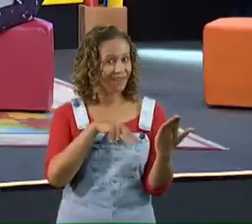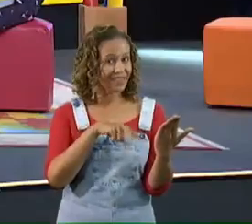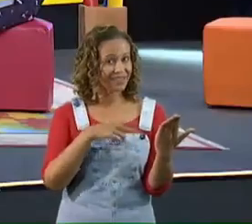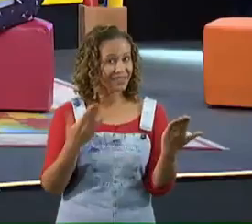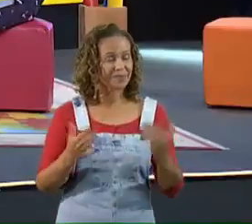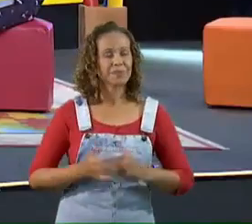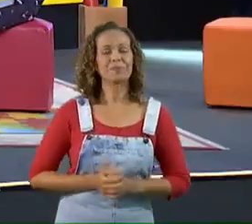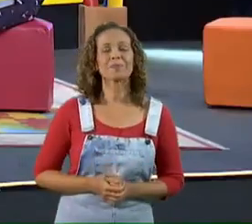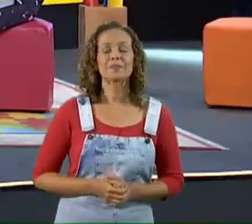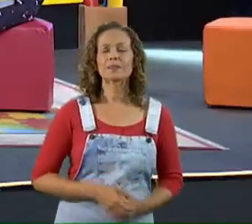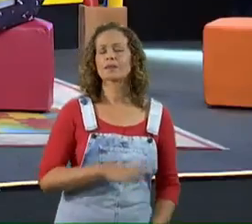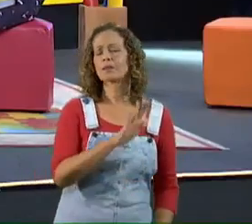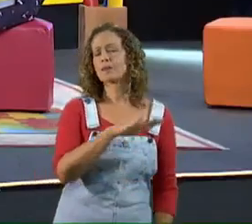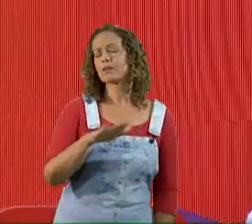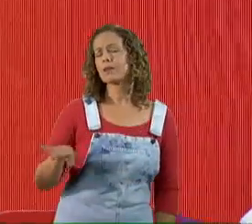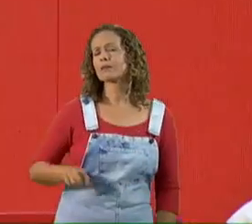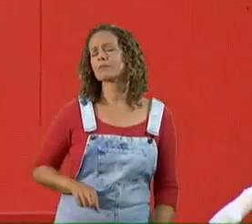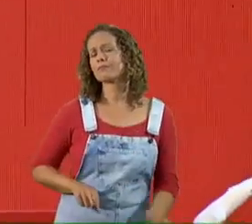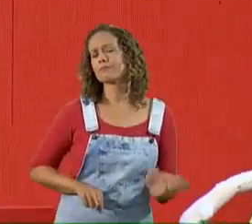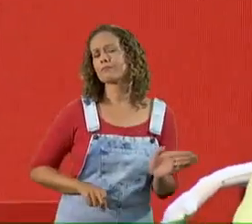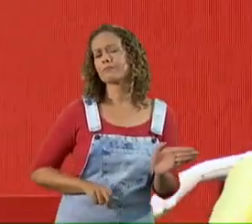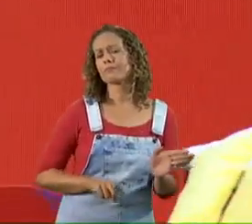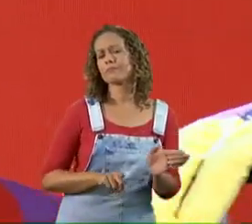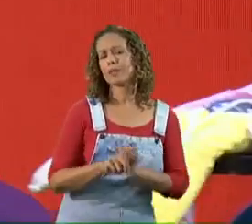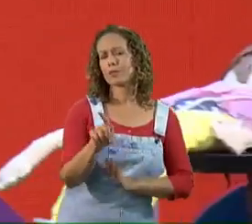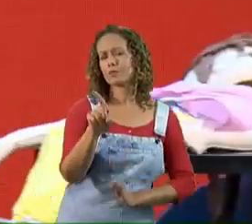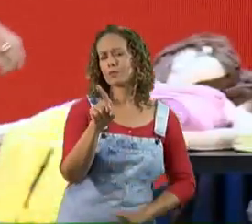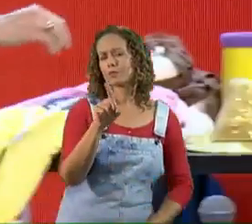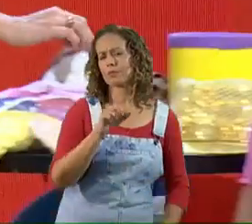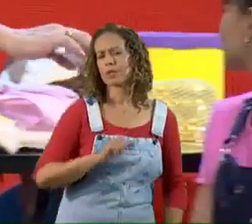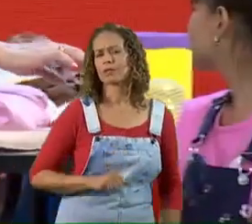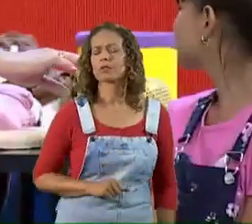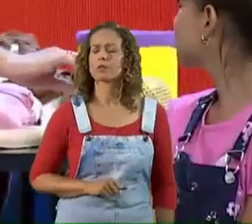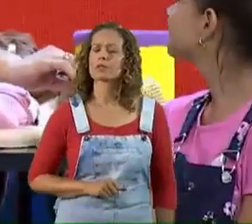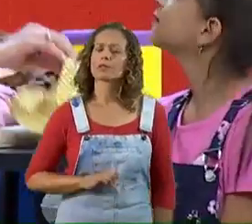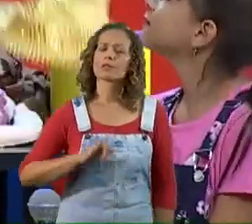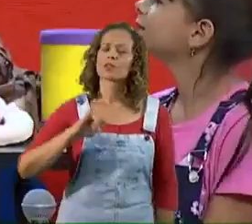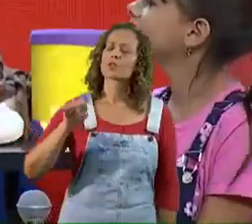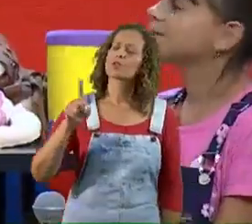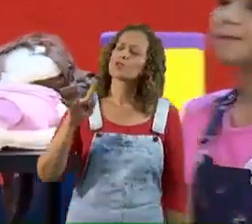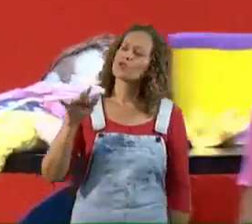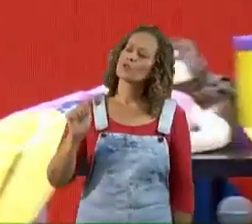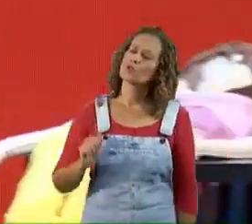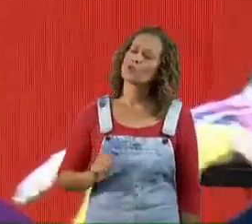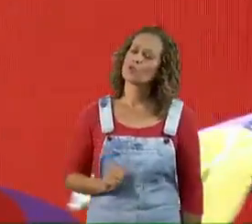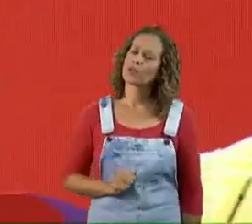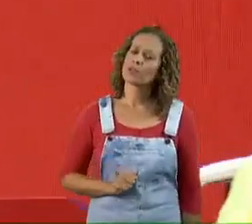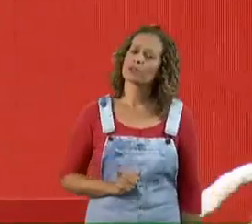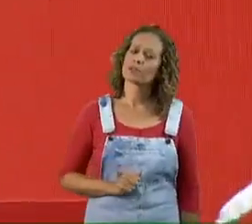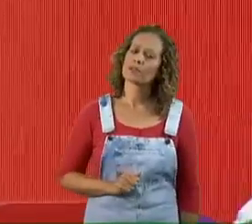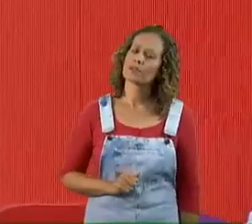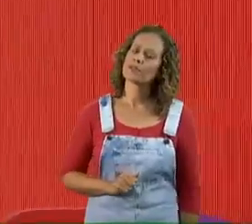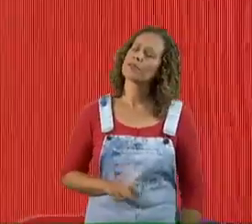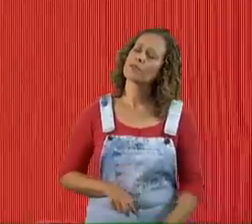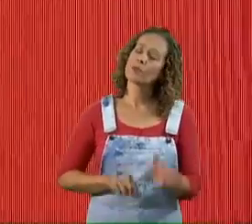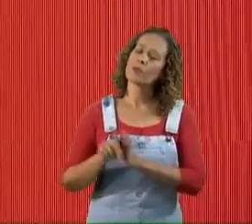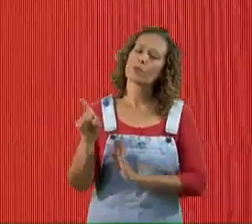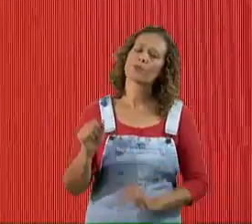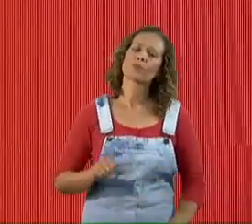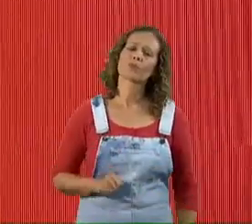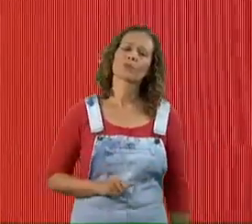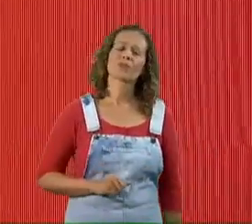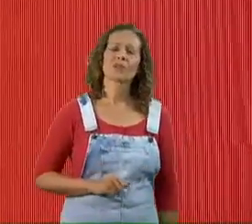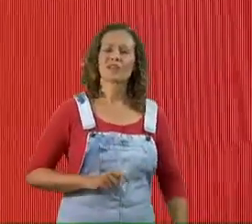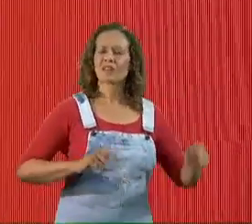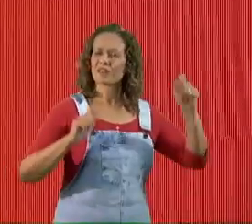Crianças, quero fazer uma pergunta. Júlia, te pergunto, para que